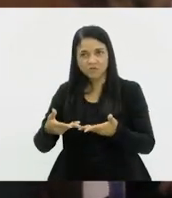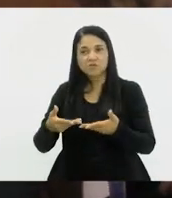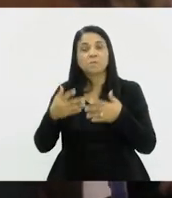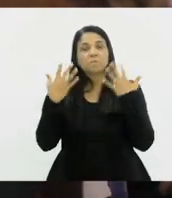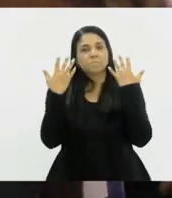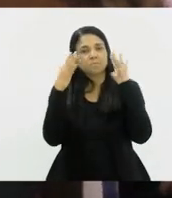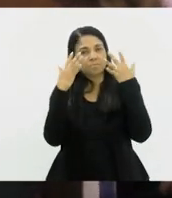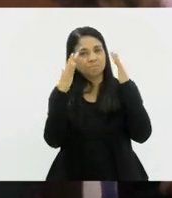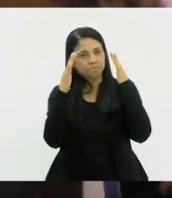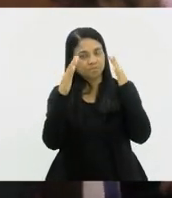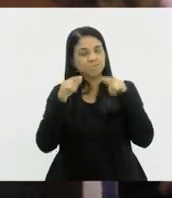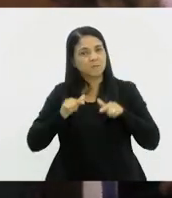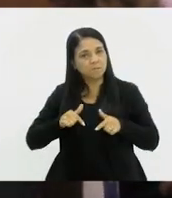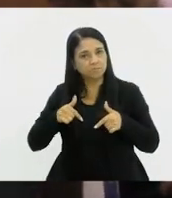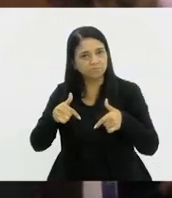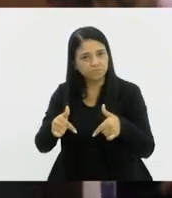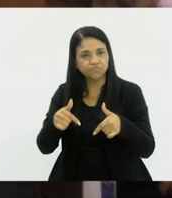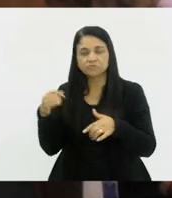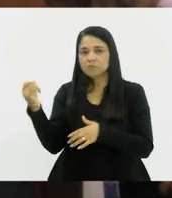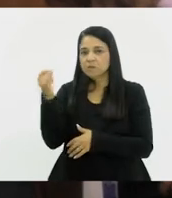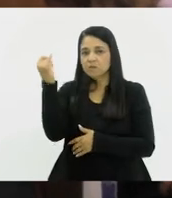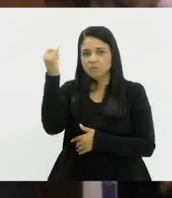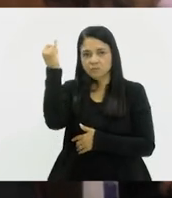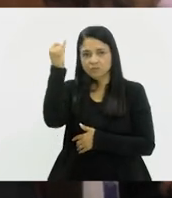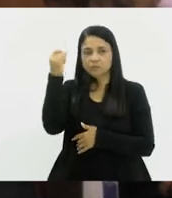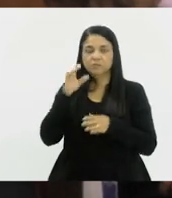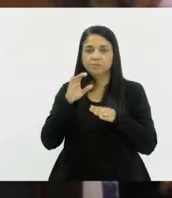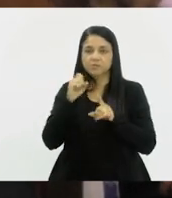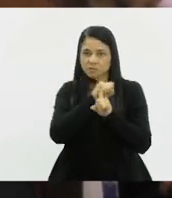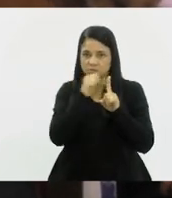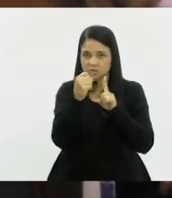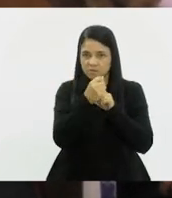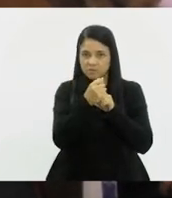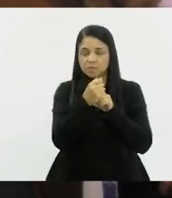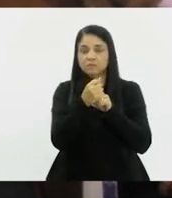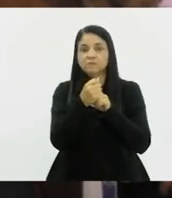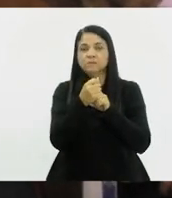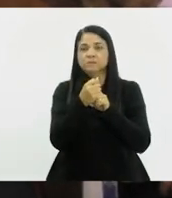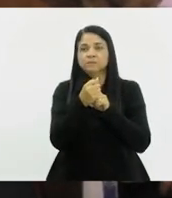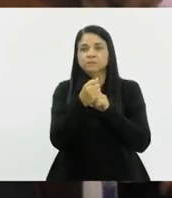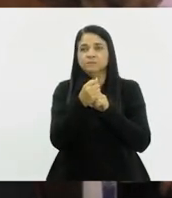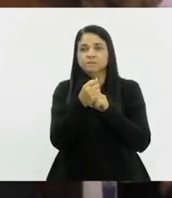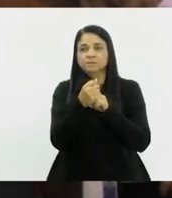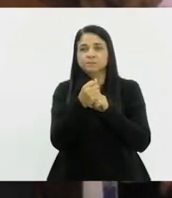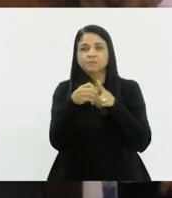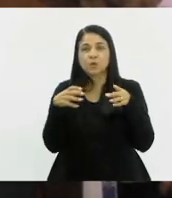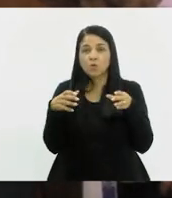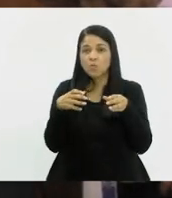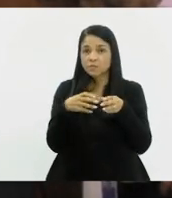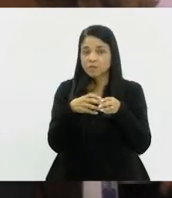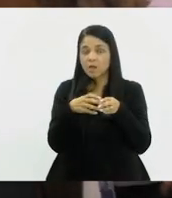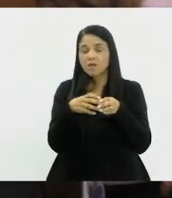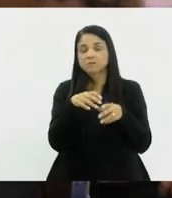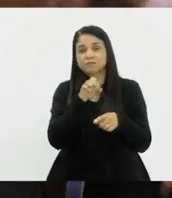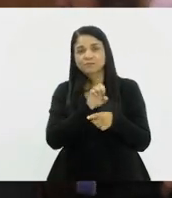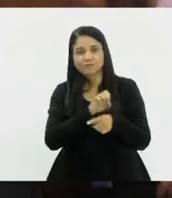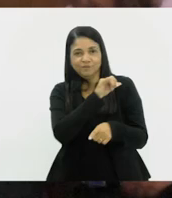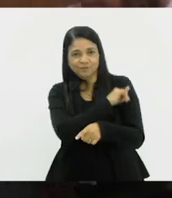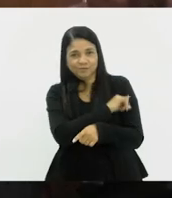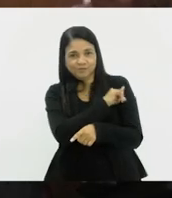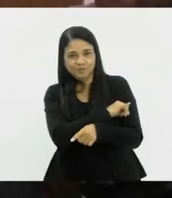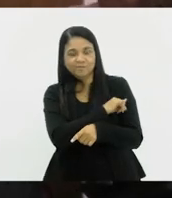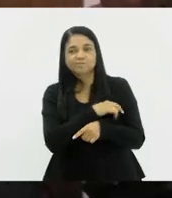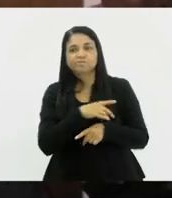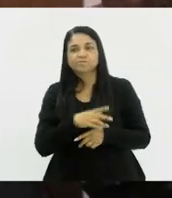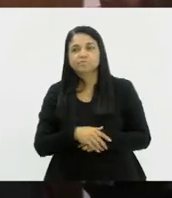parabenizá-lo pela iniciativa muito importante paraa nossa sociedade né pra nossa comunidade carioca e eu